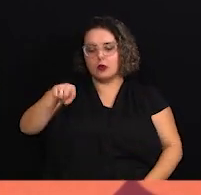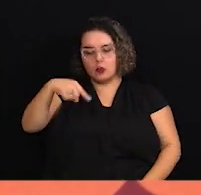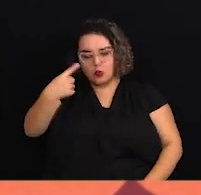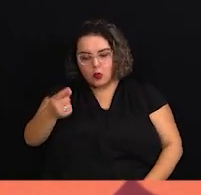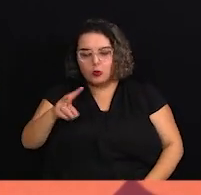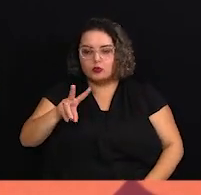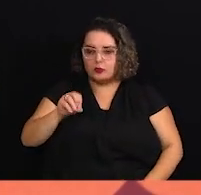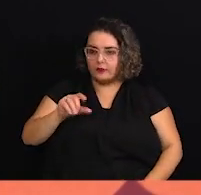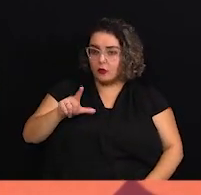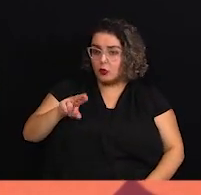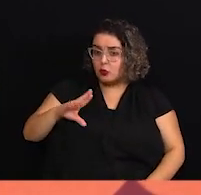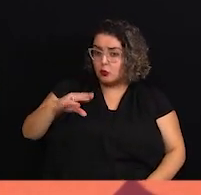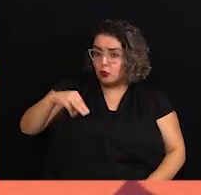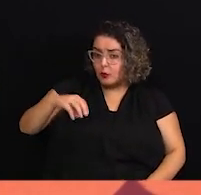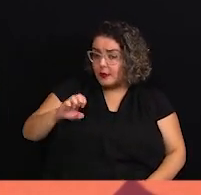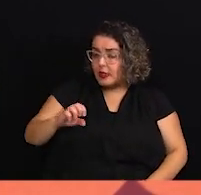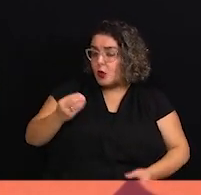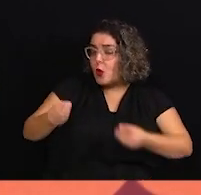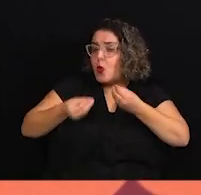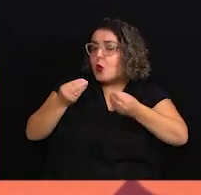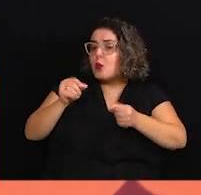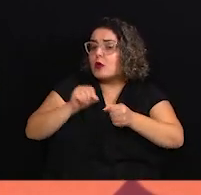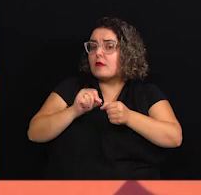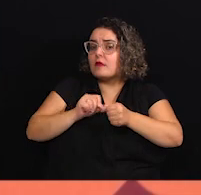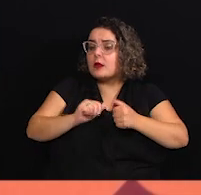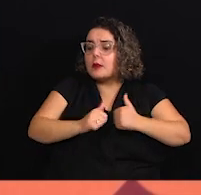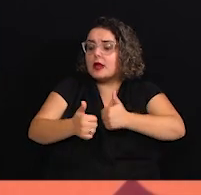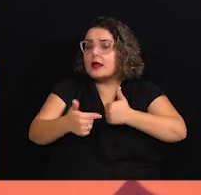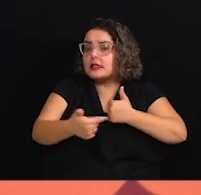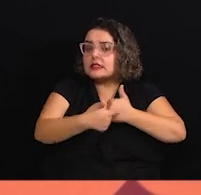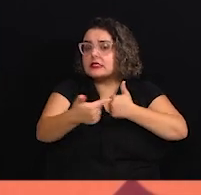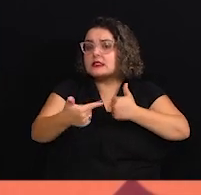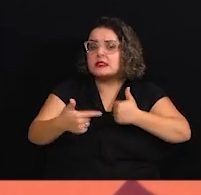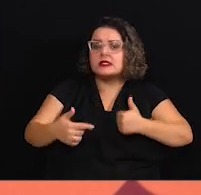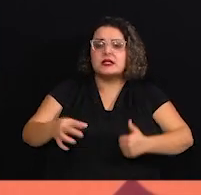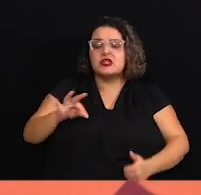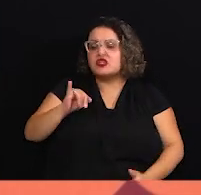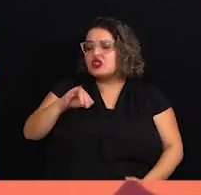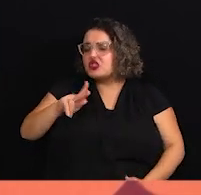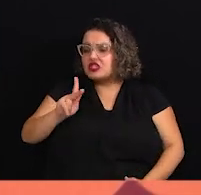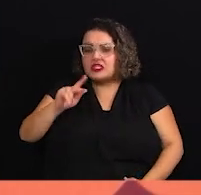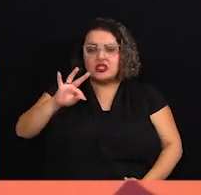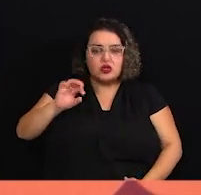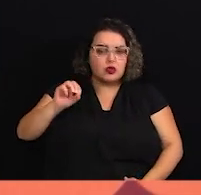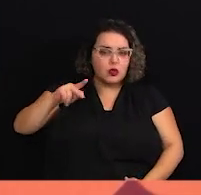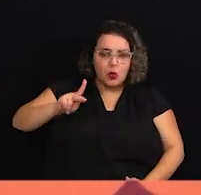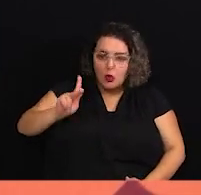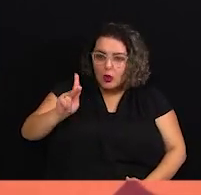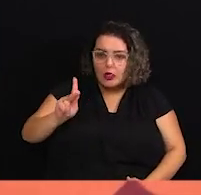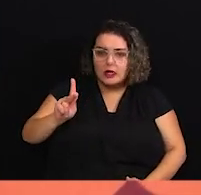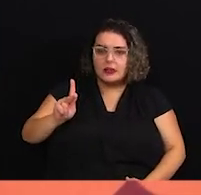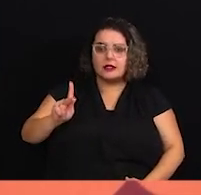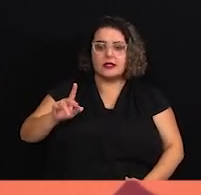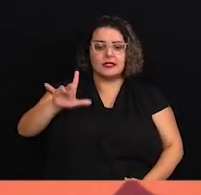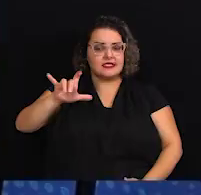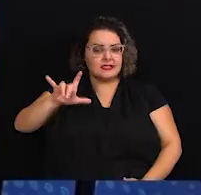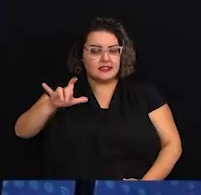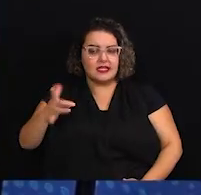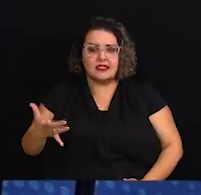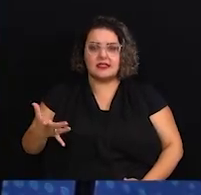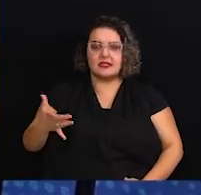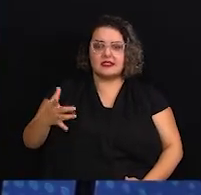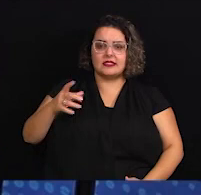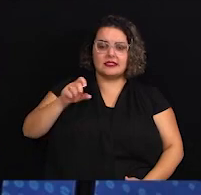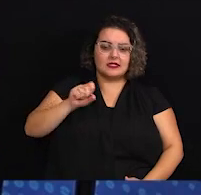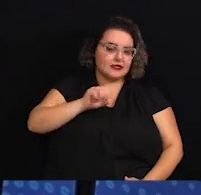O próximo volume. Como é que faz, né, para te seguir? Tem TikTok, Instagram, Facebook, site? Agora é o